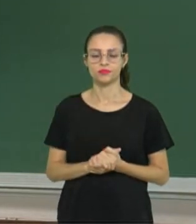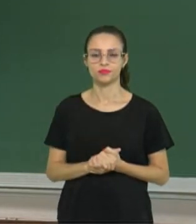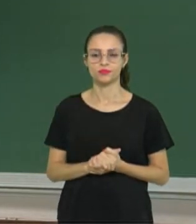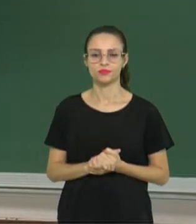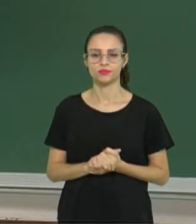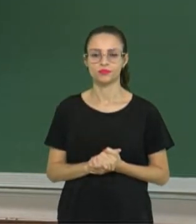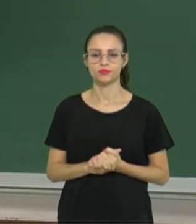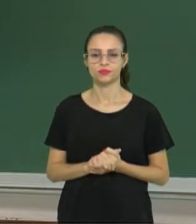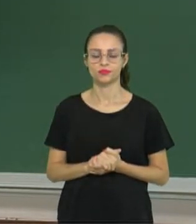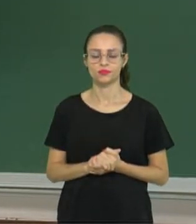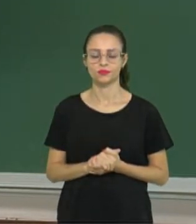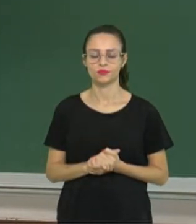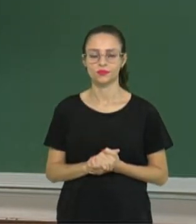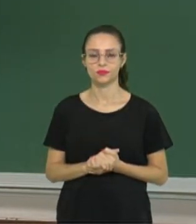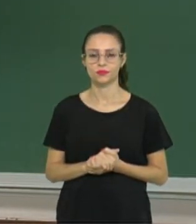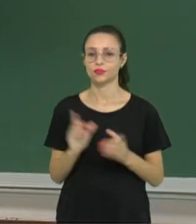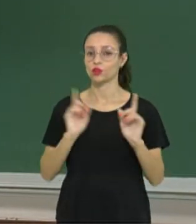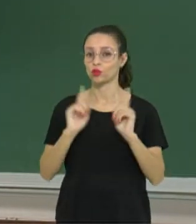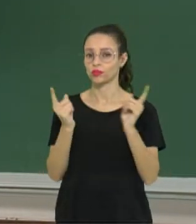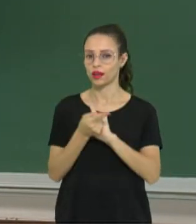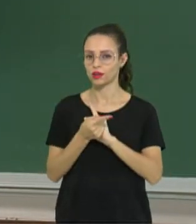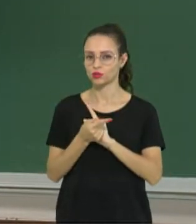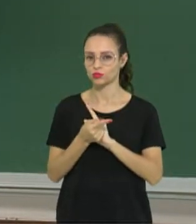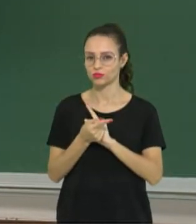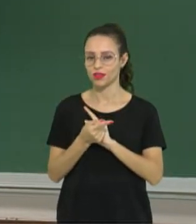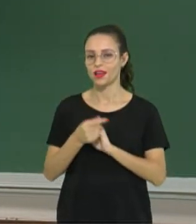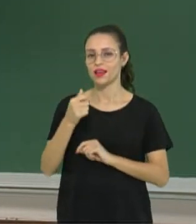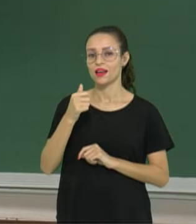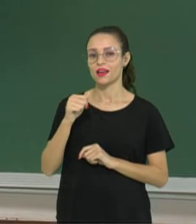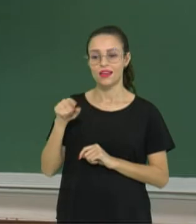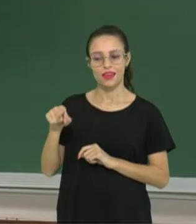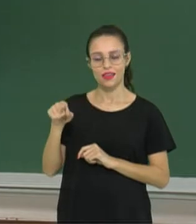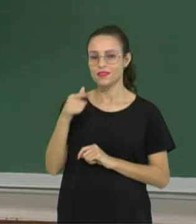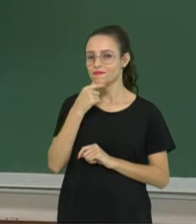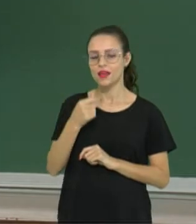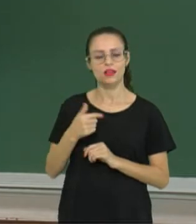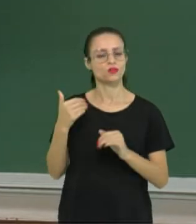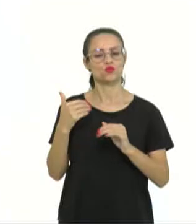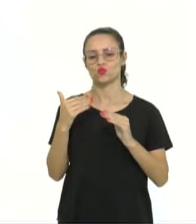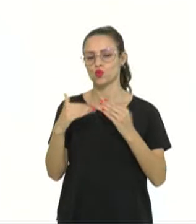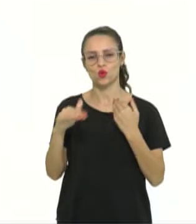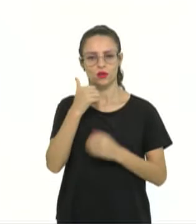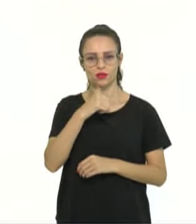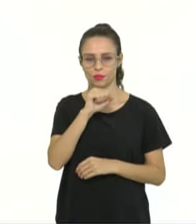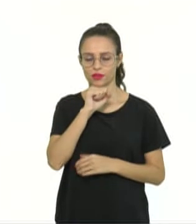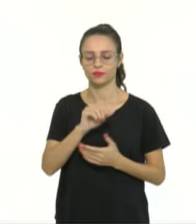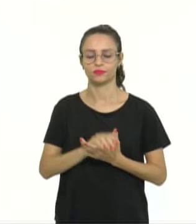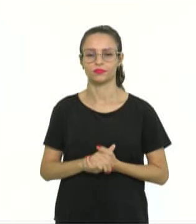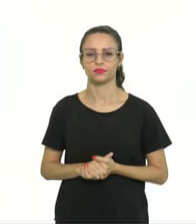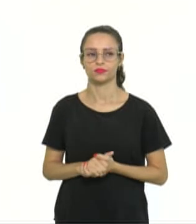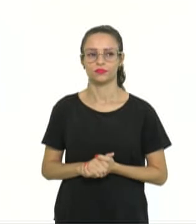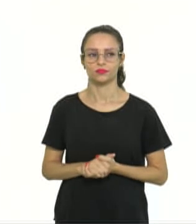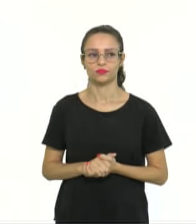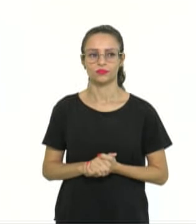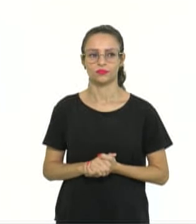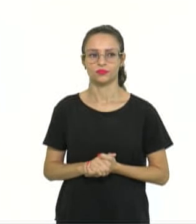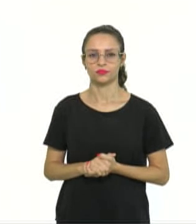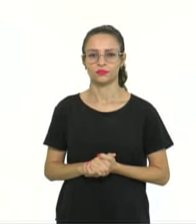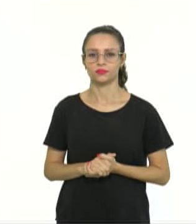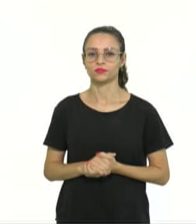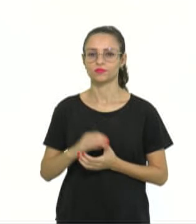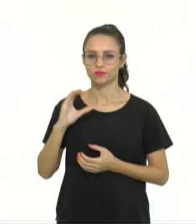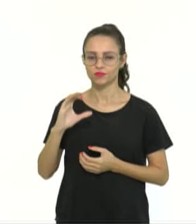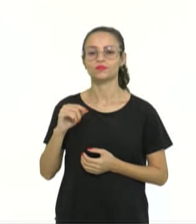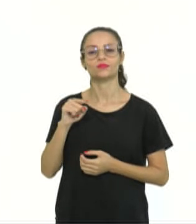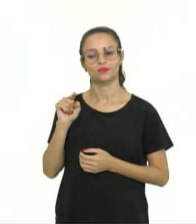mother. Ao contrário, quem desaprova a mãe é Calvin. E na letra C, Calvin's mother agreed to him to stay home.